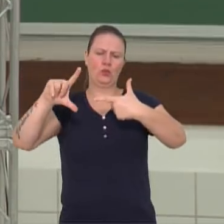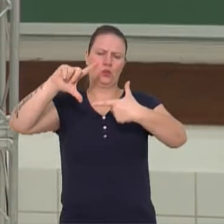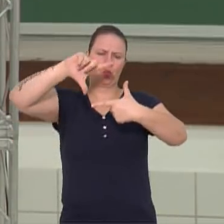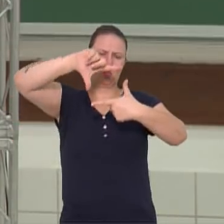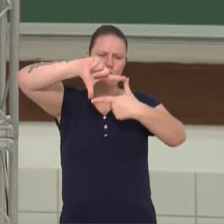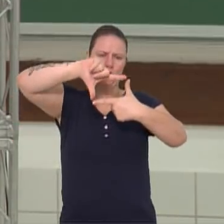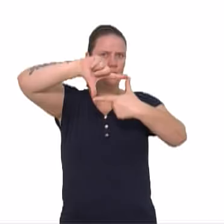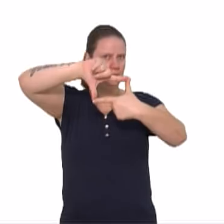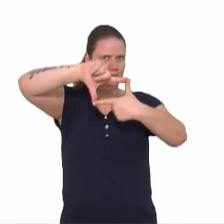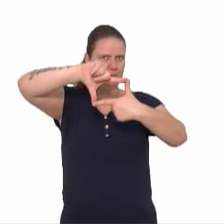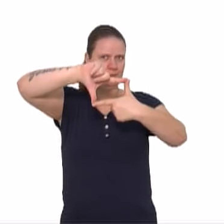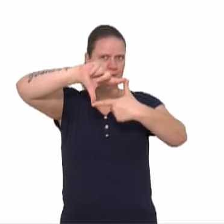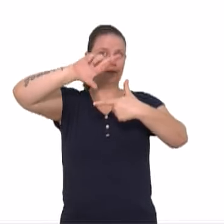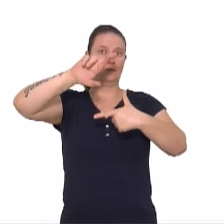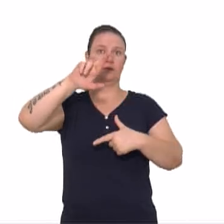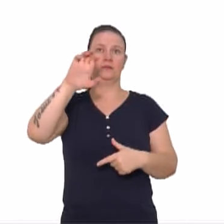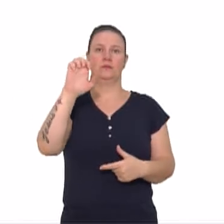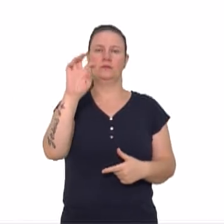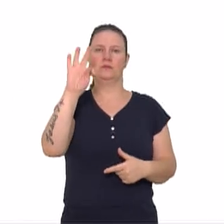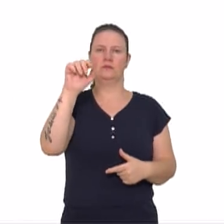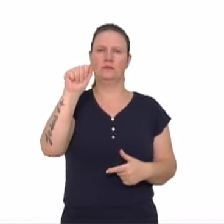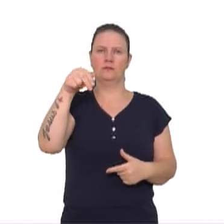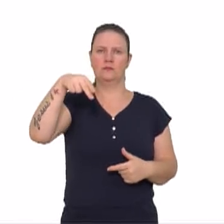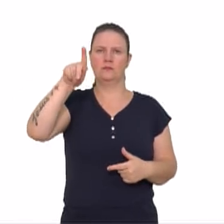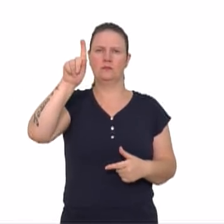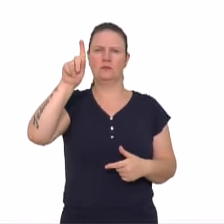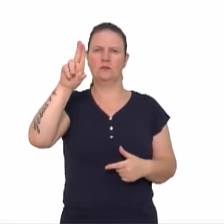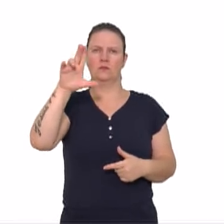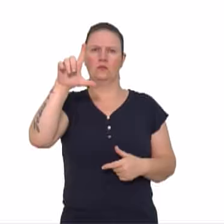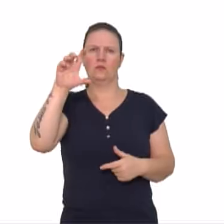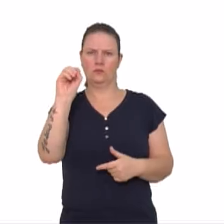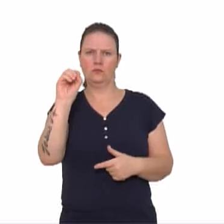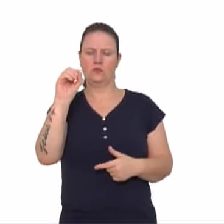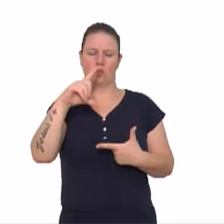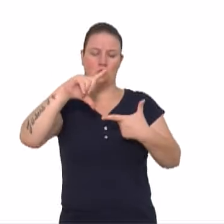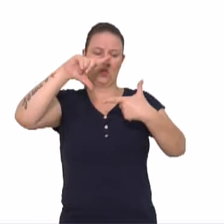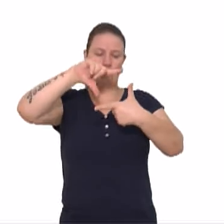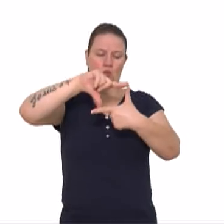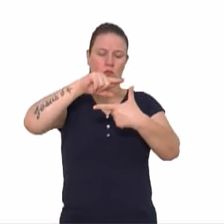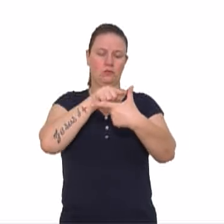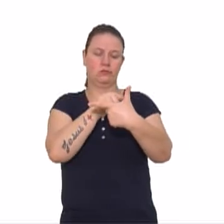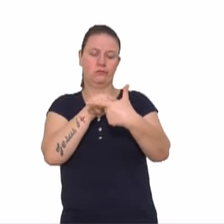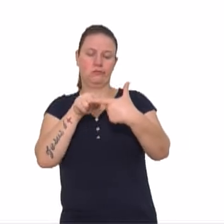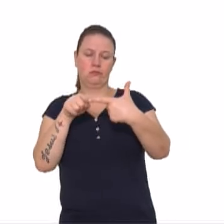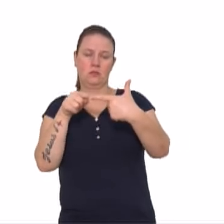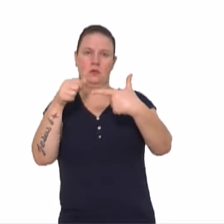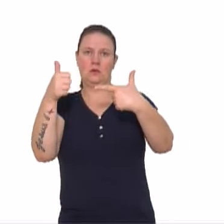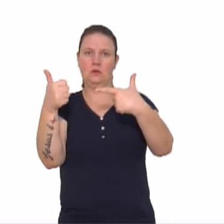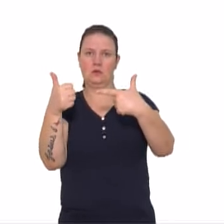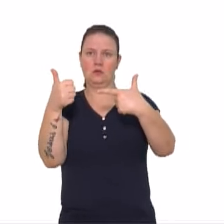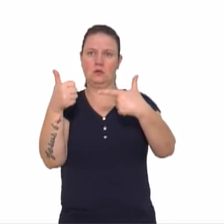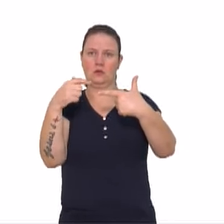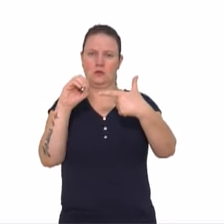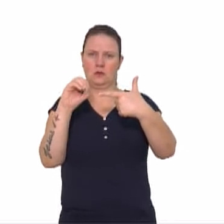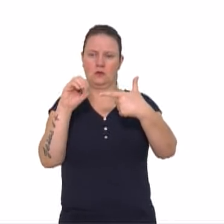No retângulo, a medida do comprimento é 10,2 centímetros.